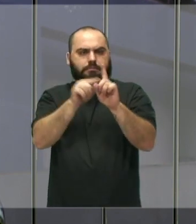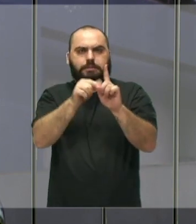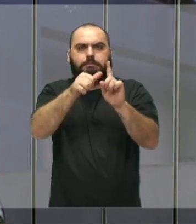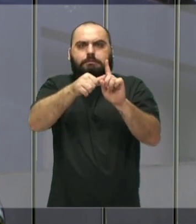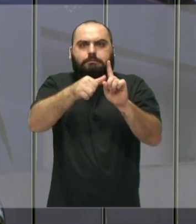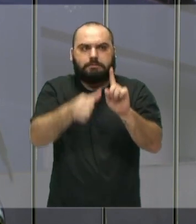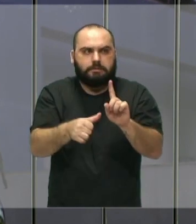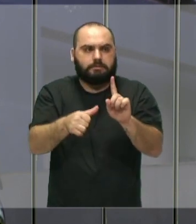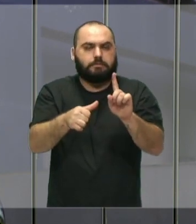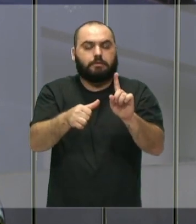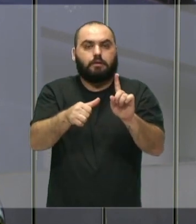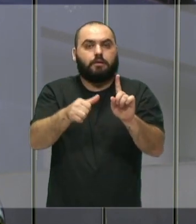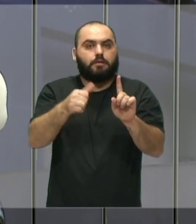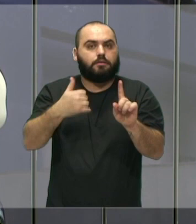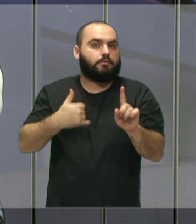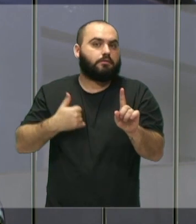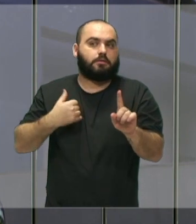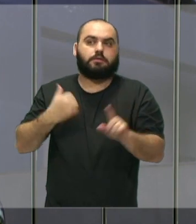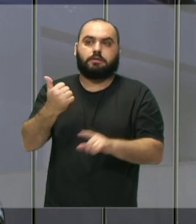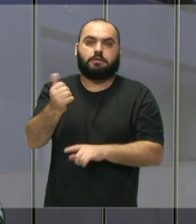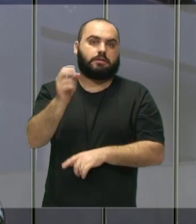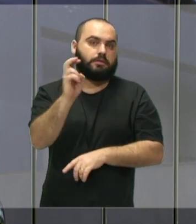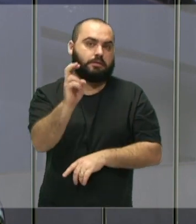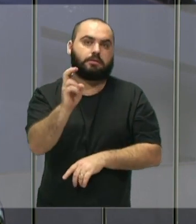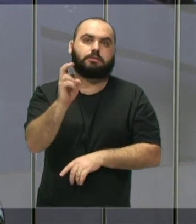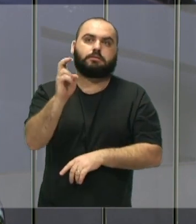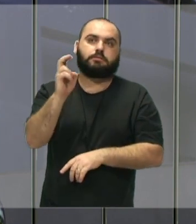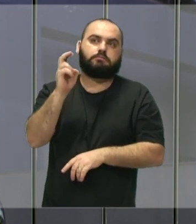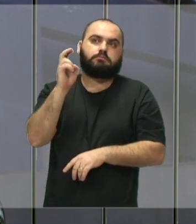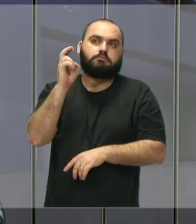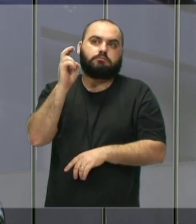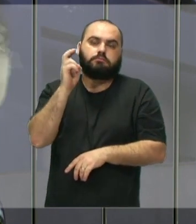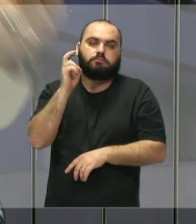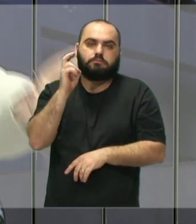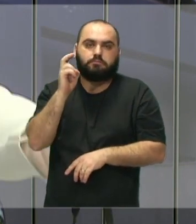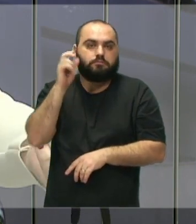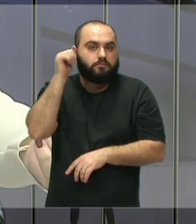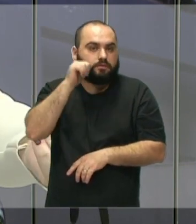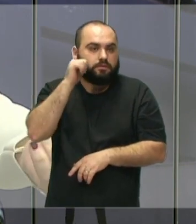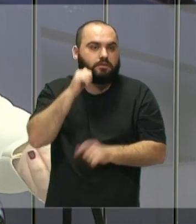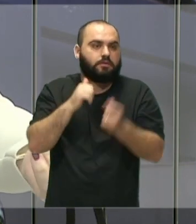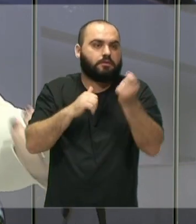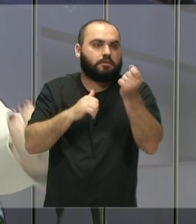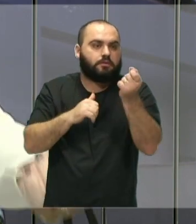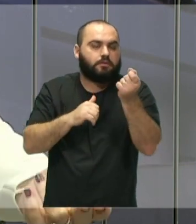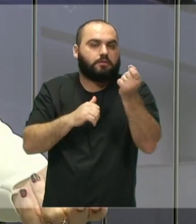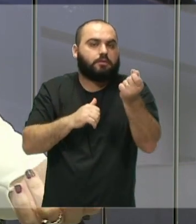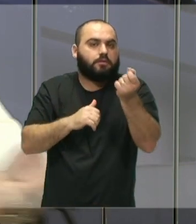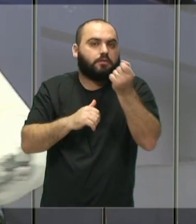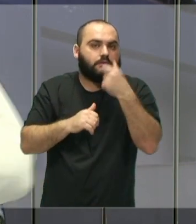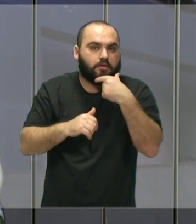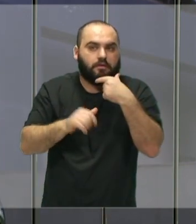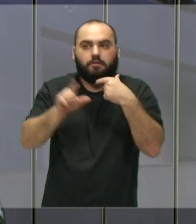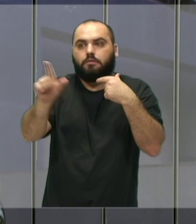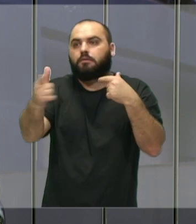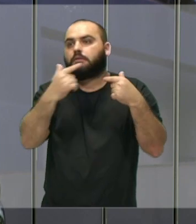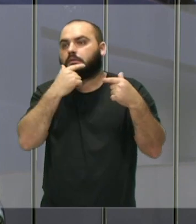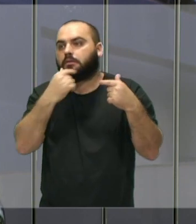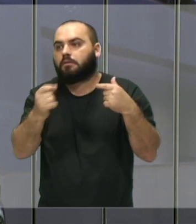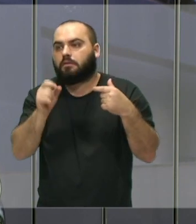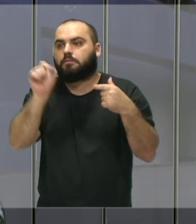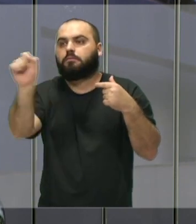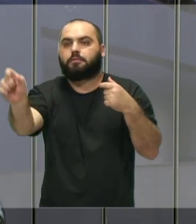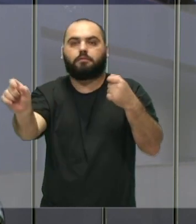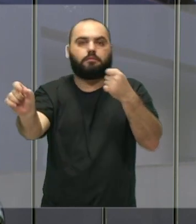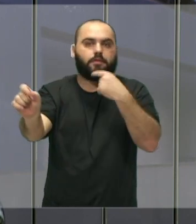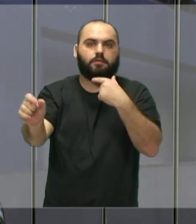indesejada. Adolescentes de 15 anos, a mulher que dá um comprimido para ela, outro para o marido, isso acontece até hoje, não sabe nem como tomar a